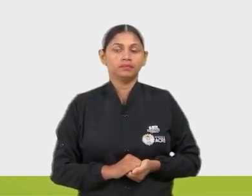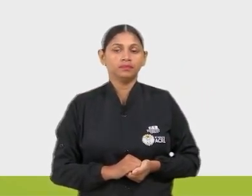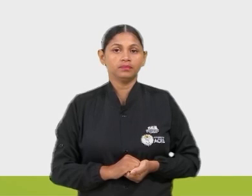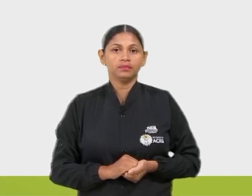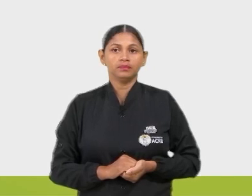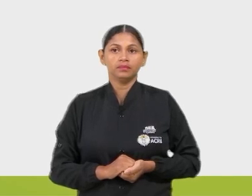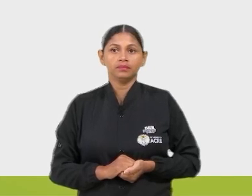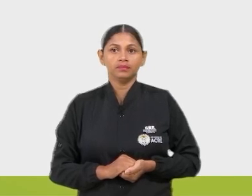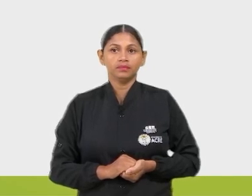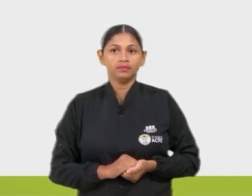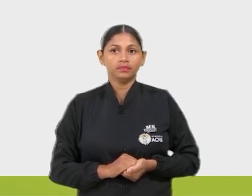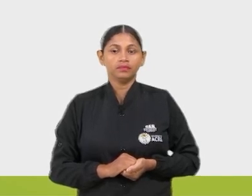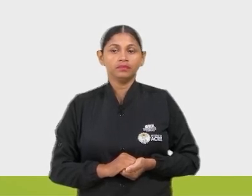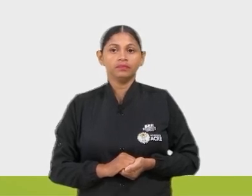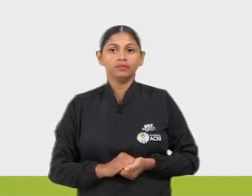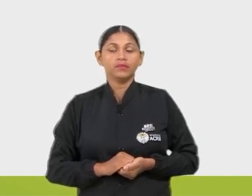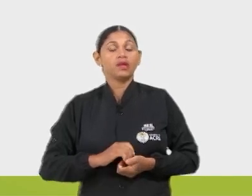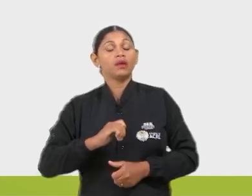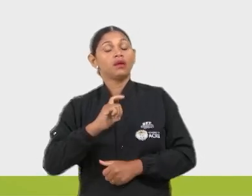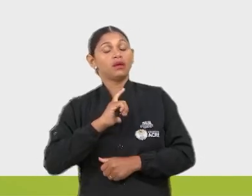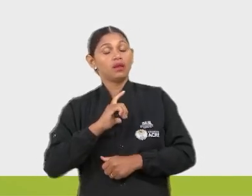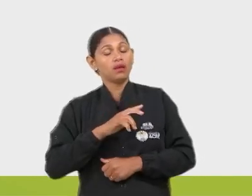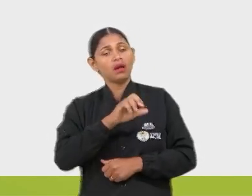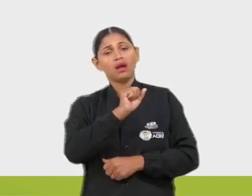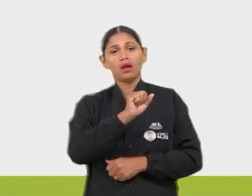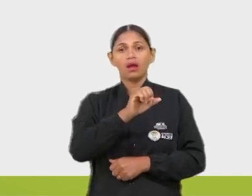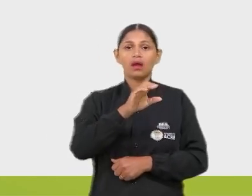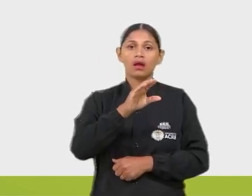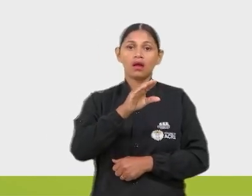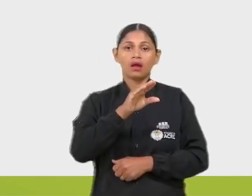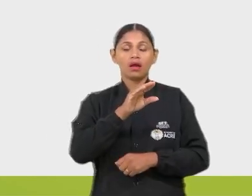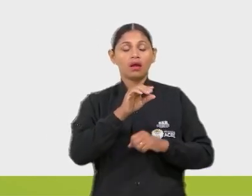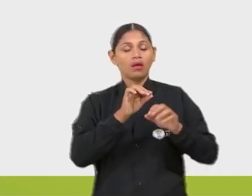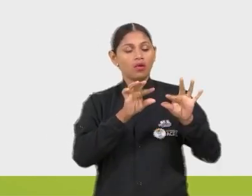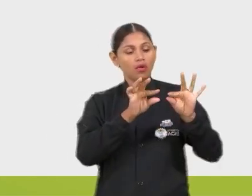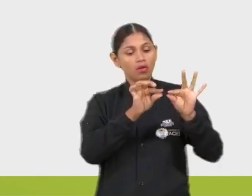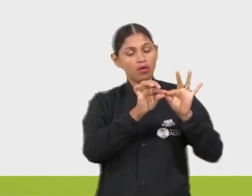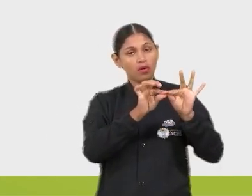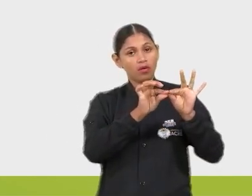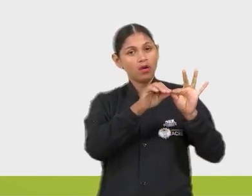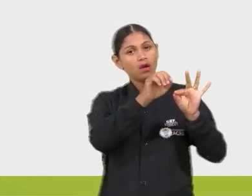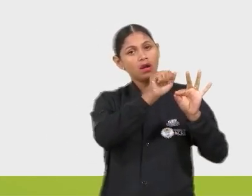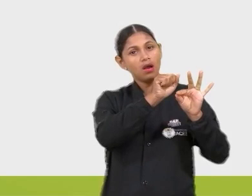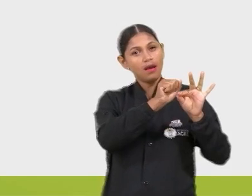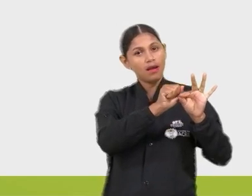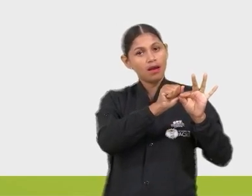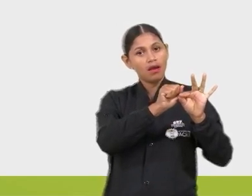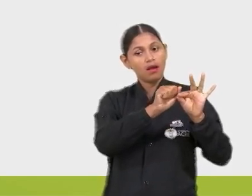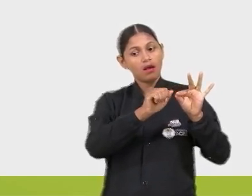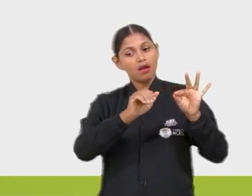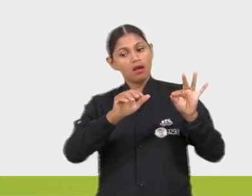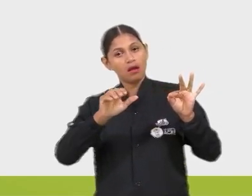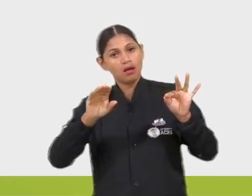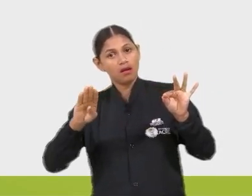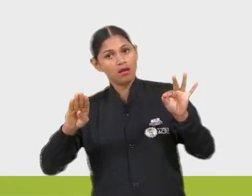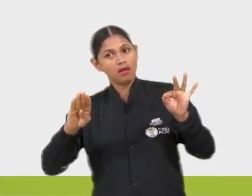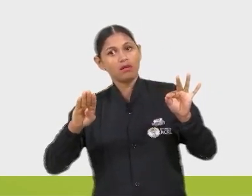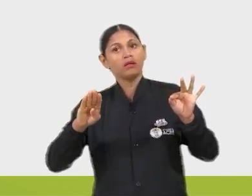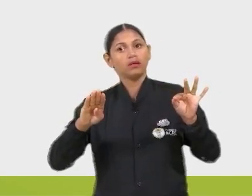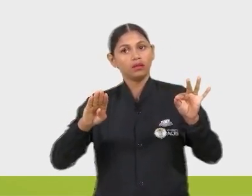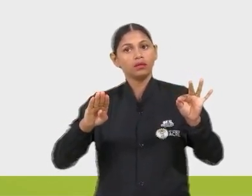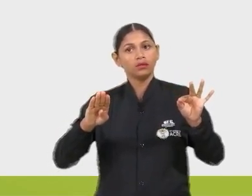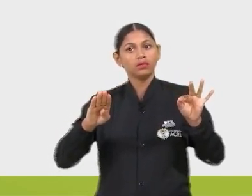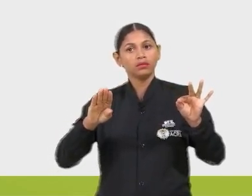Ok? Aí você tem uns pontos aí, A, B, C, né? Esses pontinhos são os vértices da base da pirâmide, tá, gente? Para ficar mais claro. Vértice